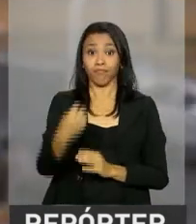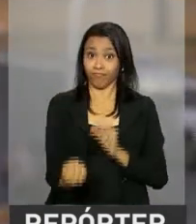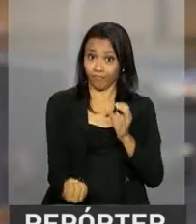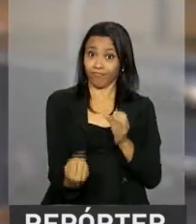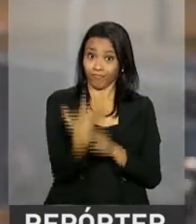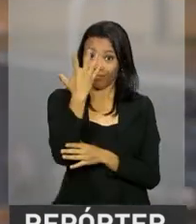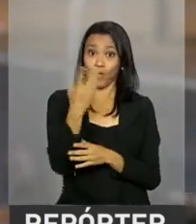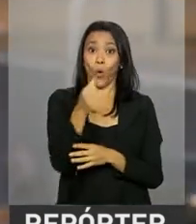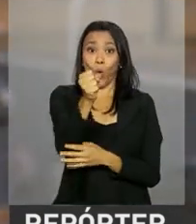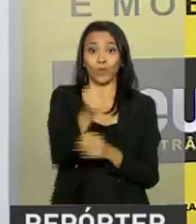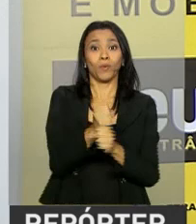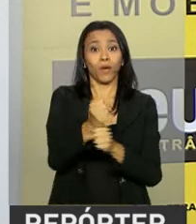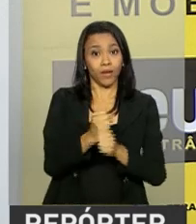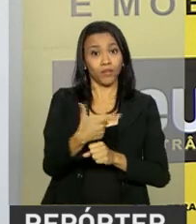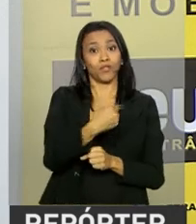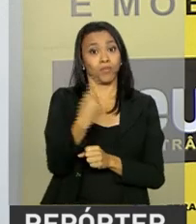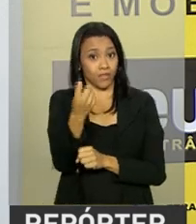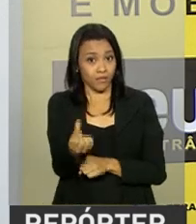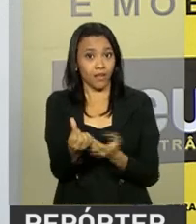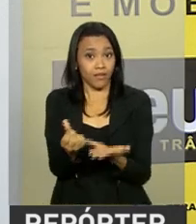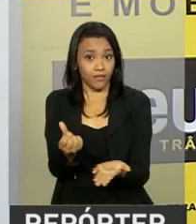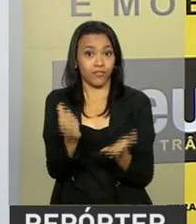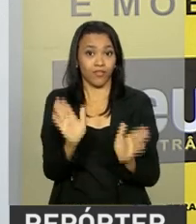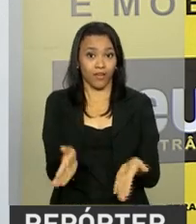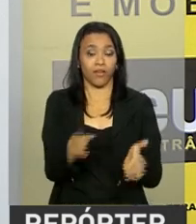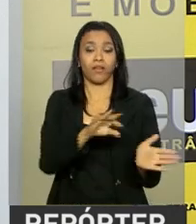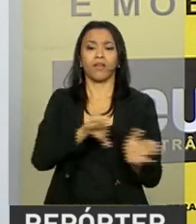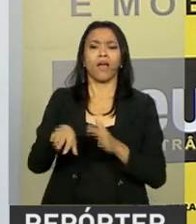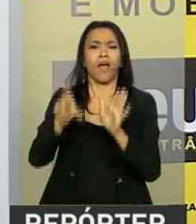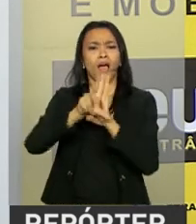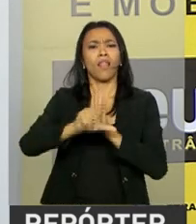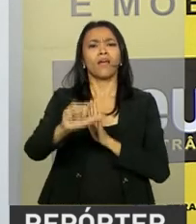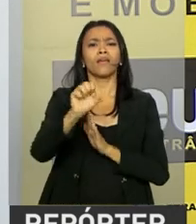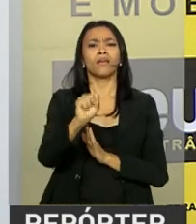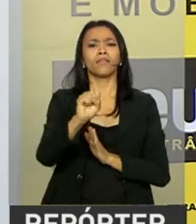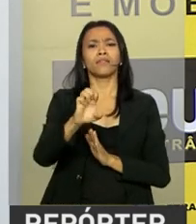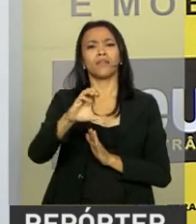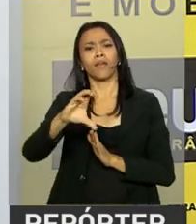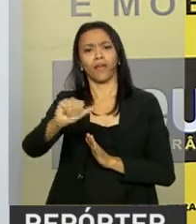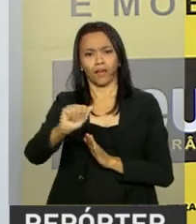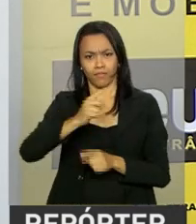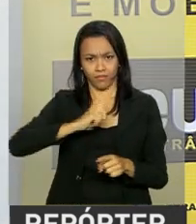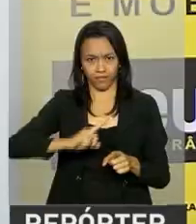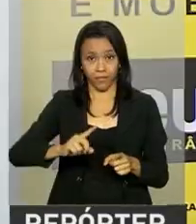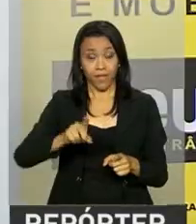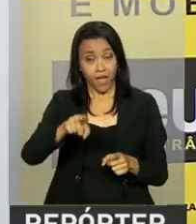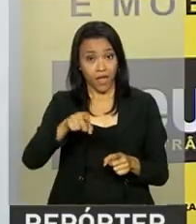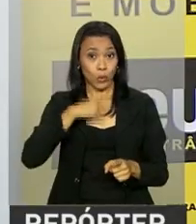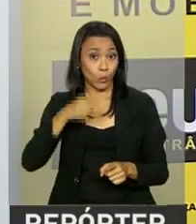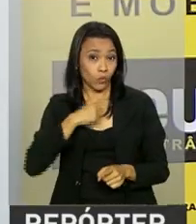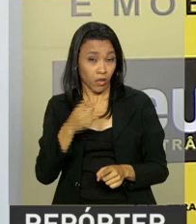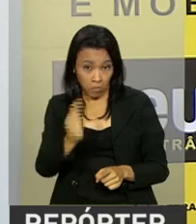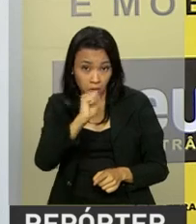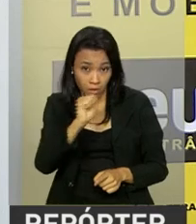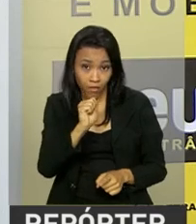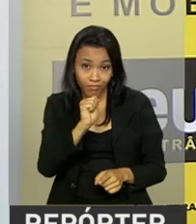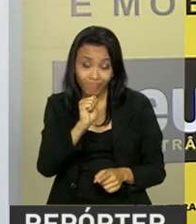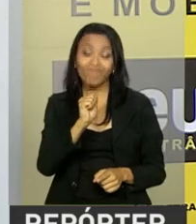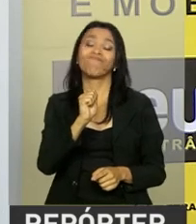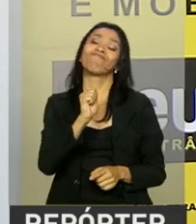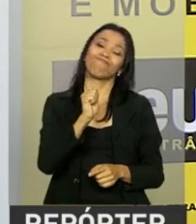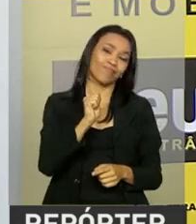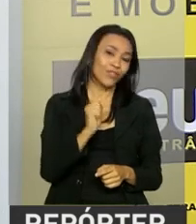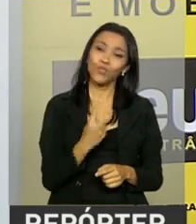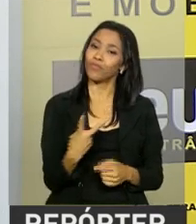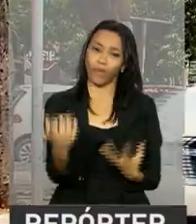8 anos em 2016. A Lei Seca, ela é muito importante porque aí não resta dúvida, né? Consumiu bebida alcoólica,